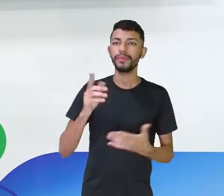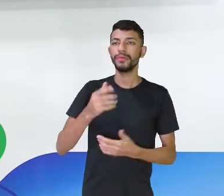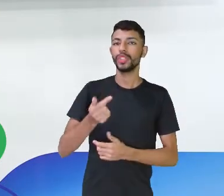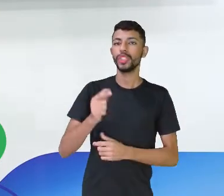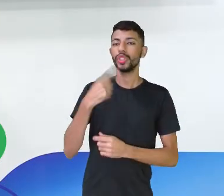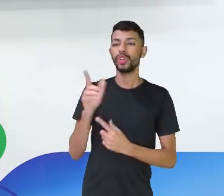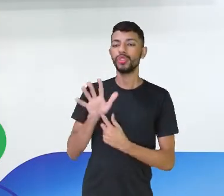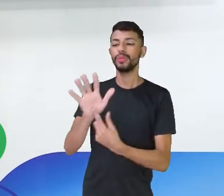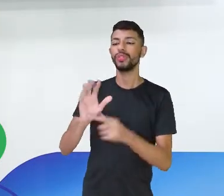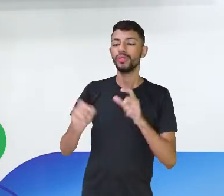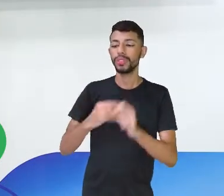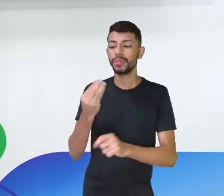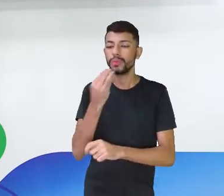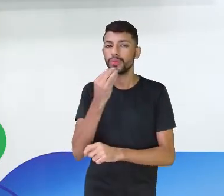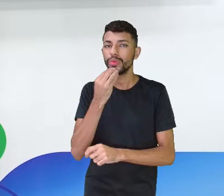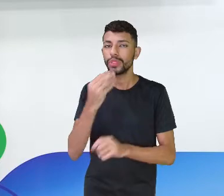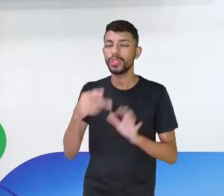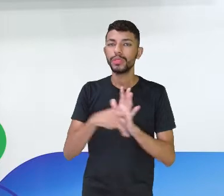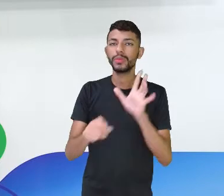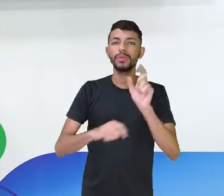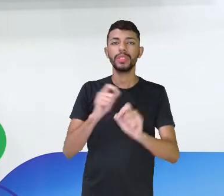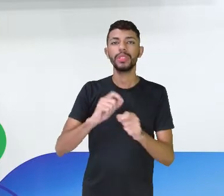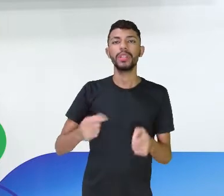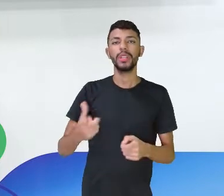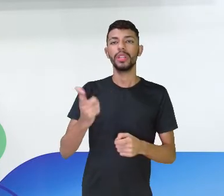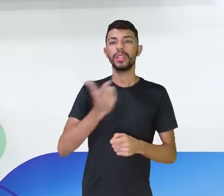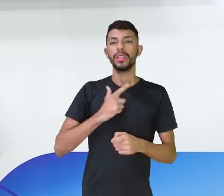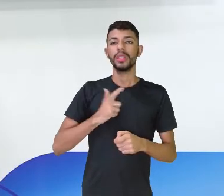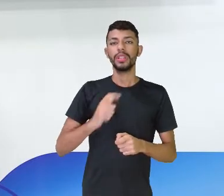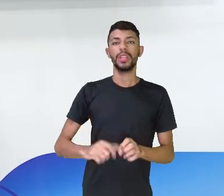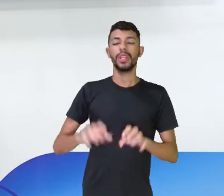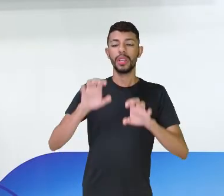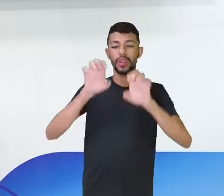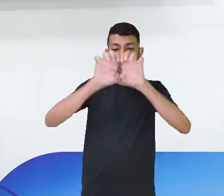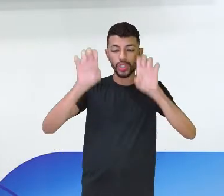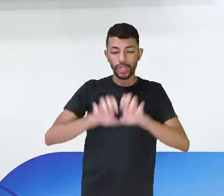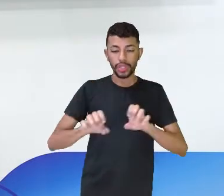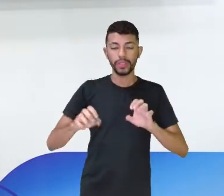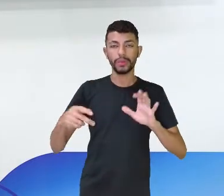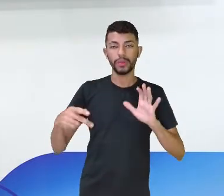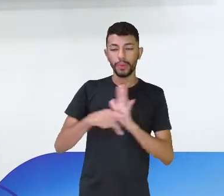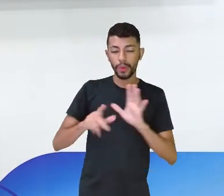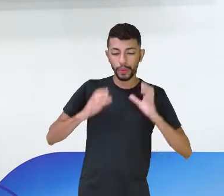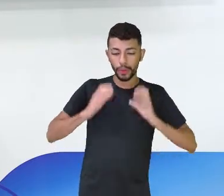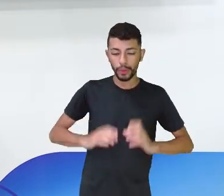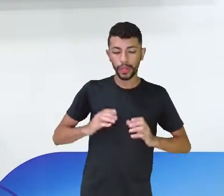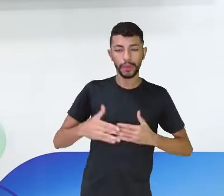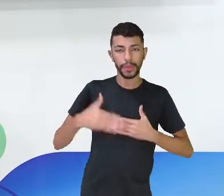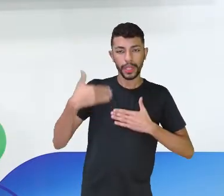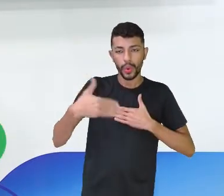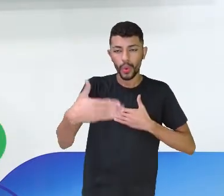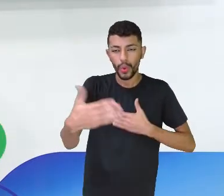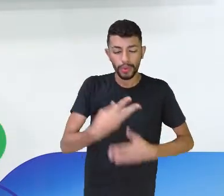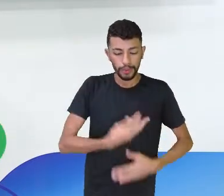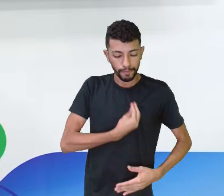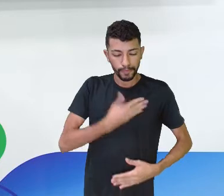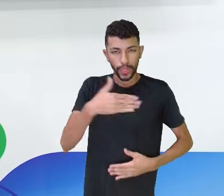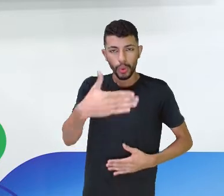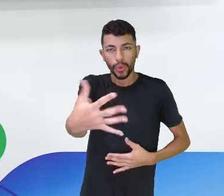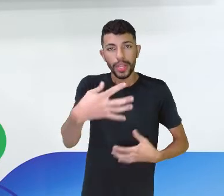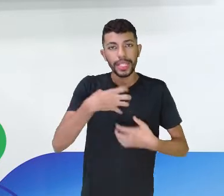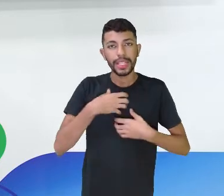ela de construir um esquema comportamental que a faça se sentir bem ao longo da vida e que a faça